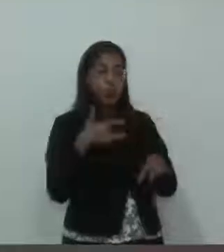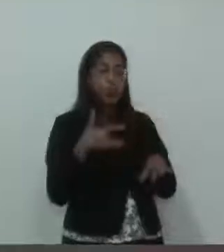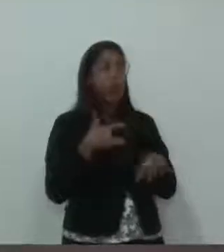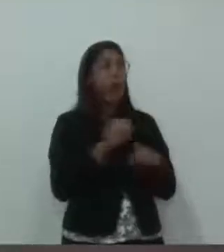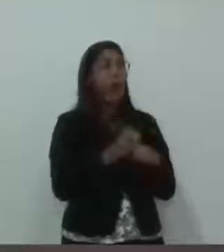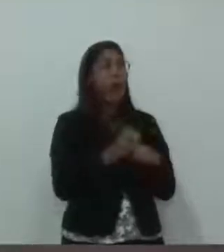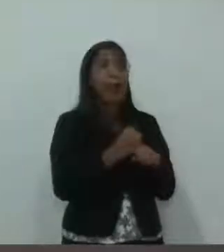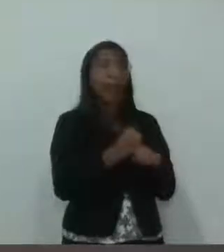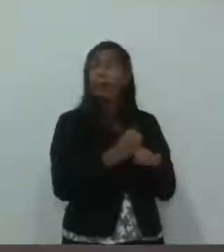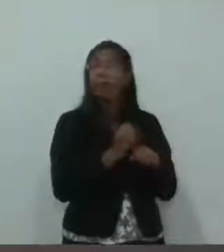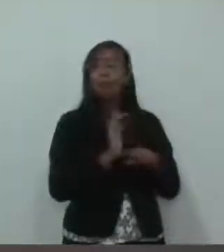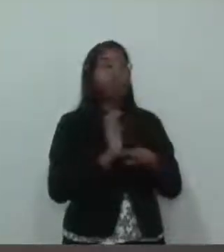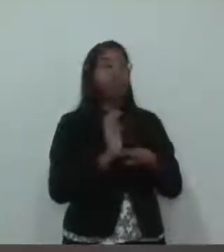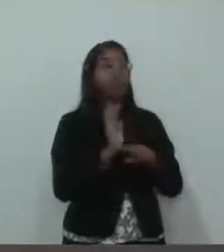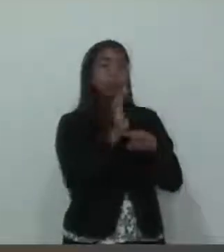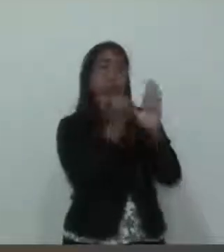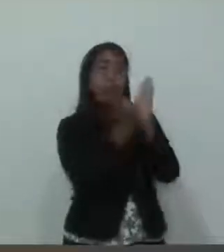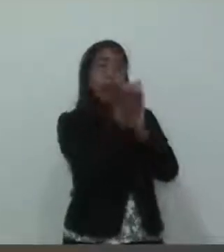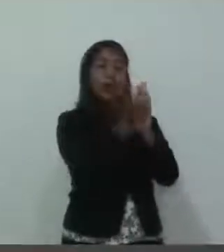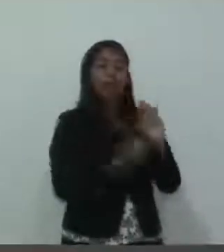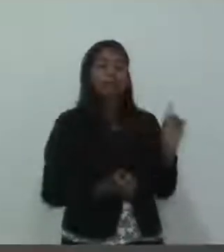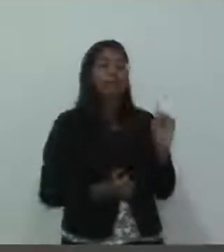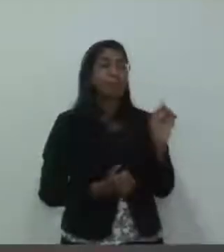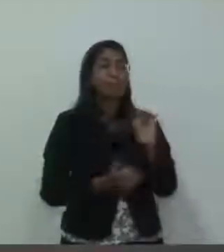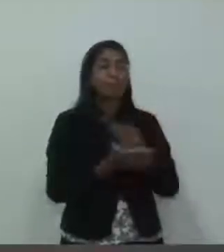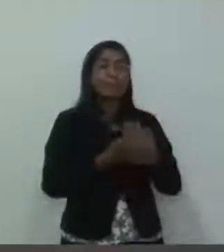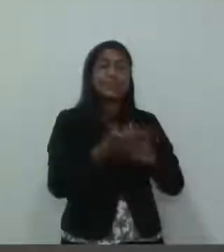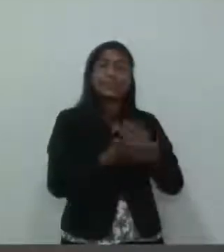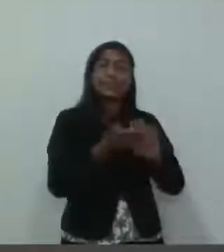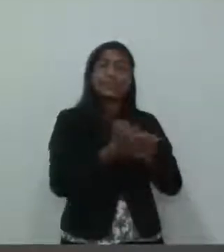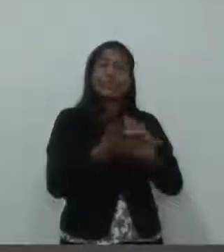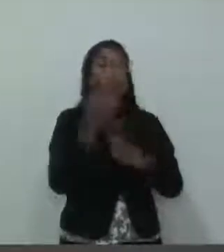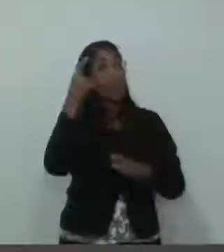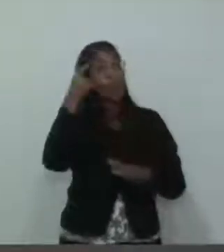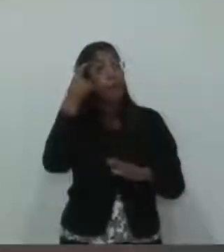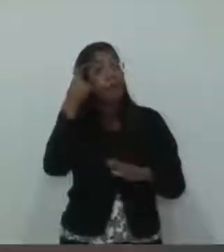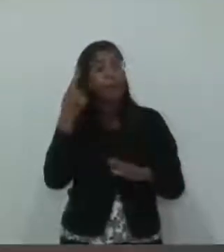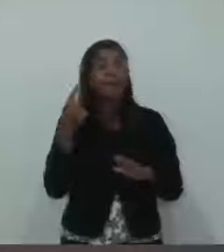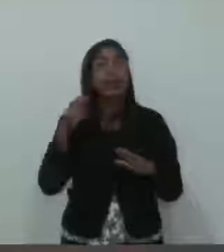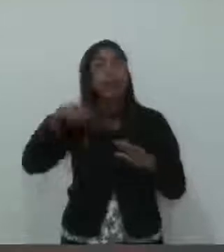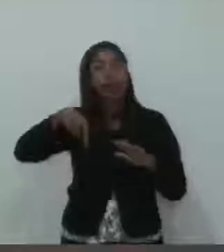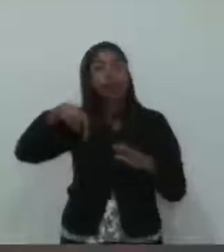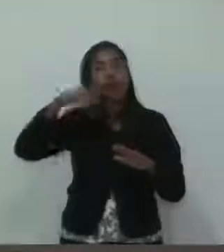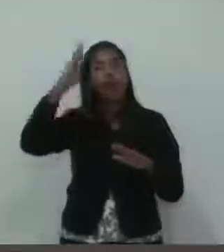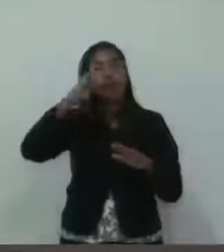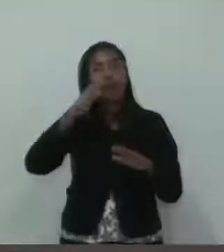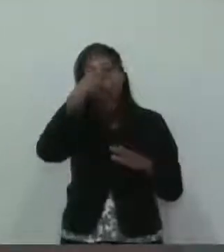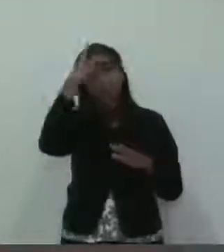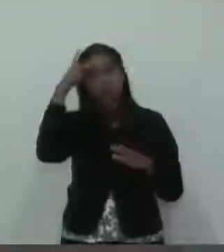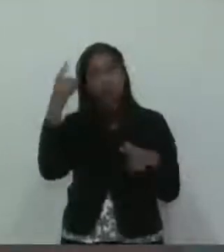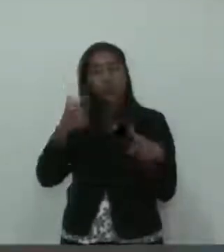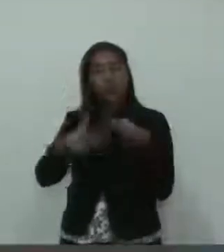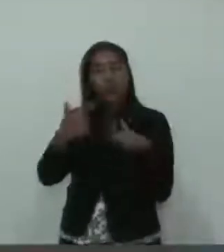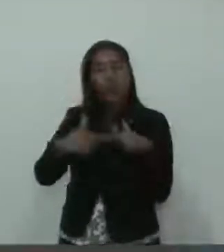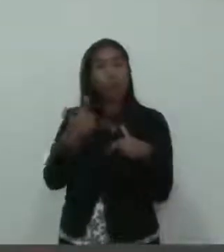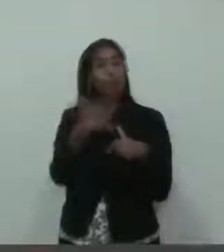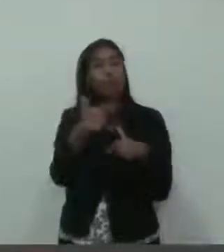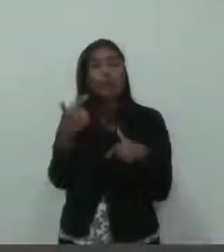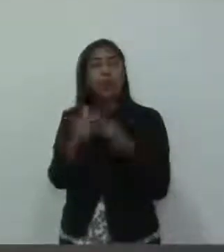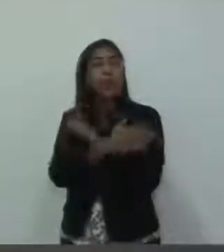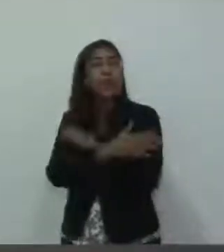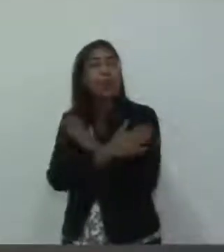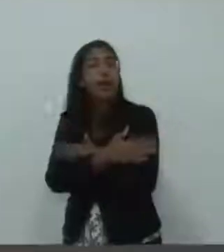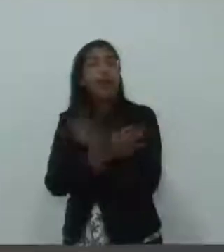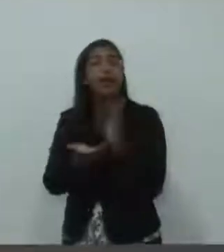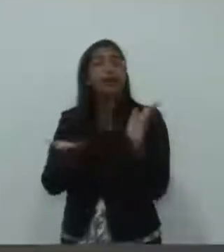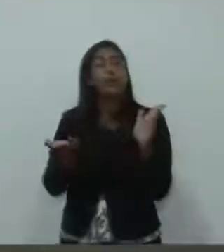comparar um pouquinho o crescimento da população, aumento da demanda, a gente tem o desemprego muito alto, sabemos, está toda essa história, mas é bom relembrar.